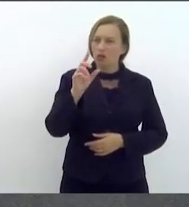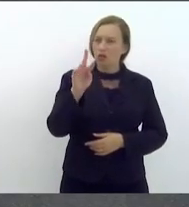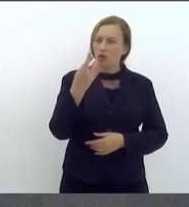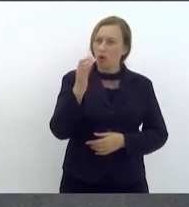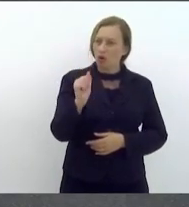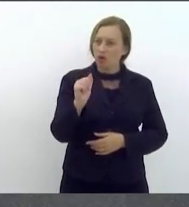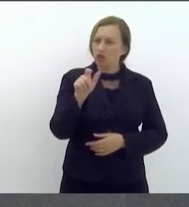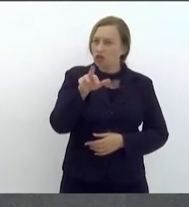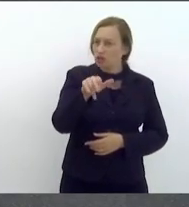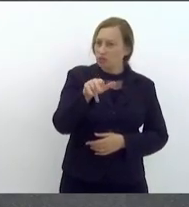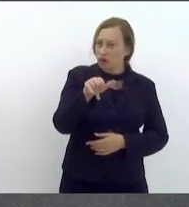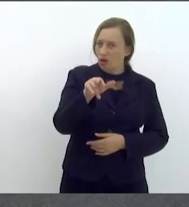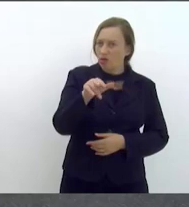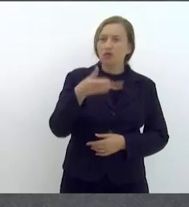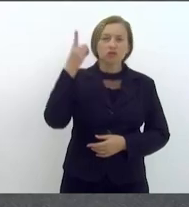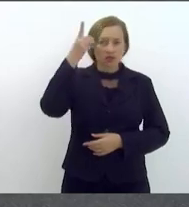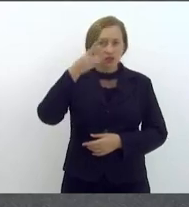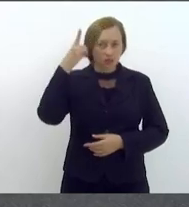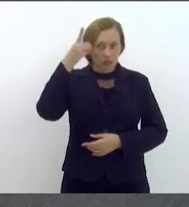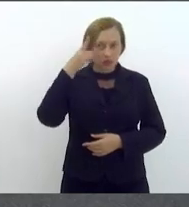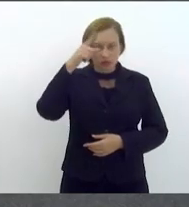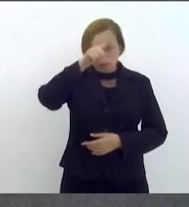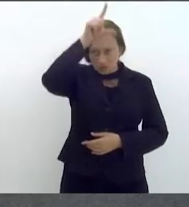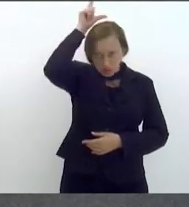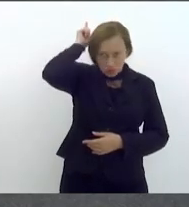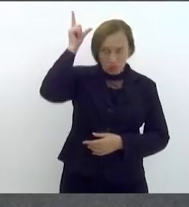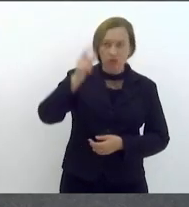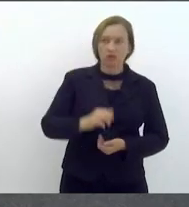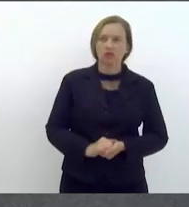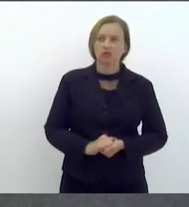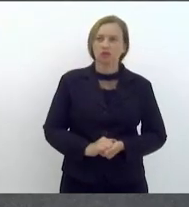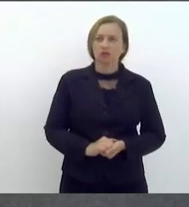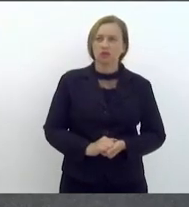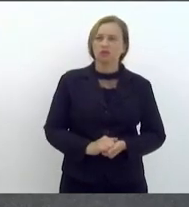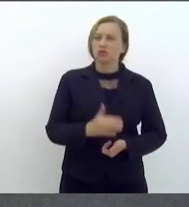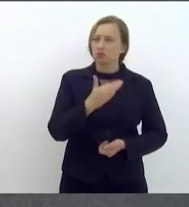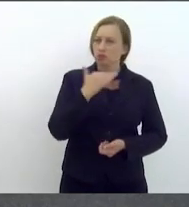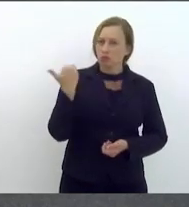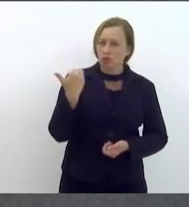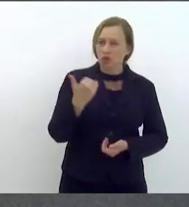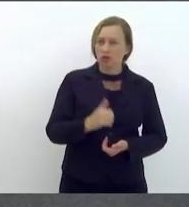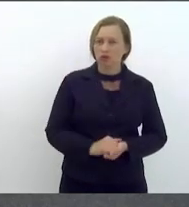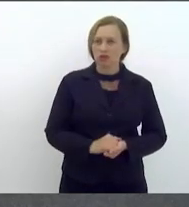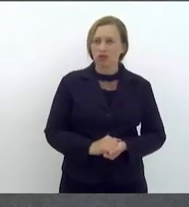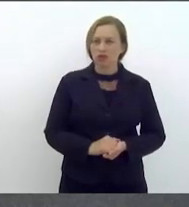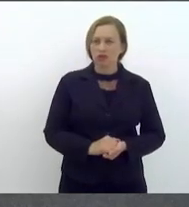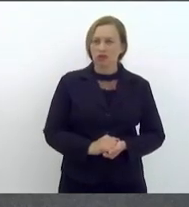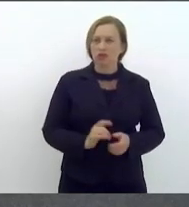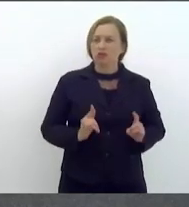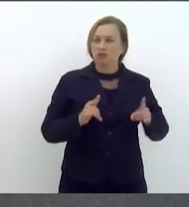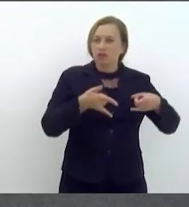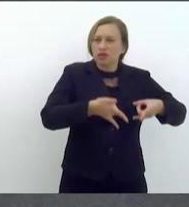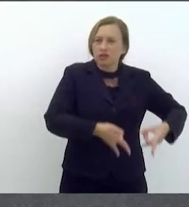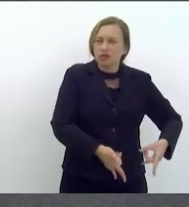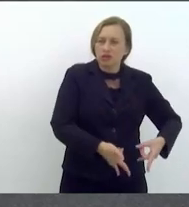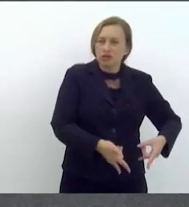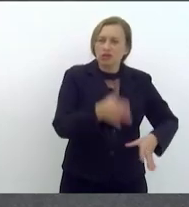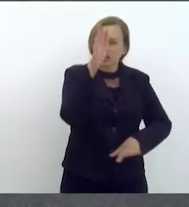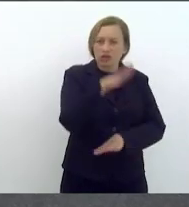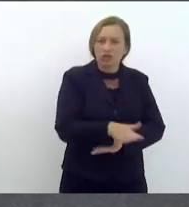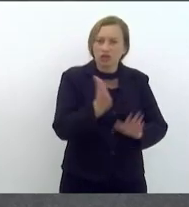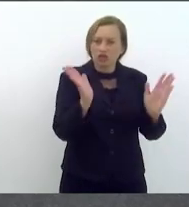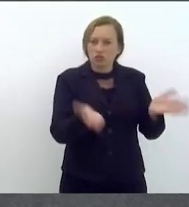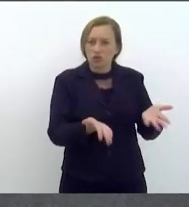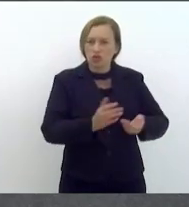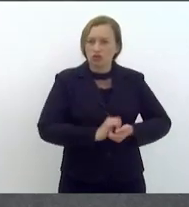irmão do deputado Luiz Paulo pelo seu falecimento e ele que foi enterrado na tarde